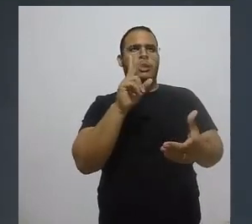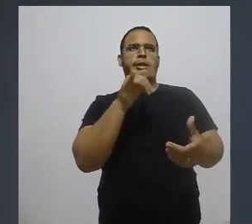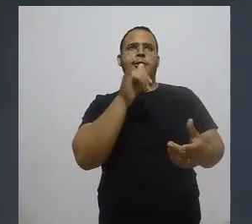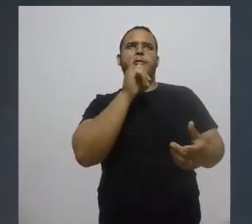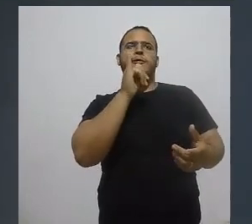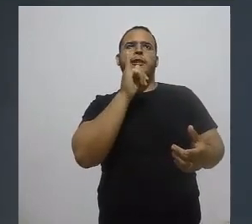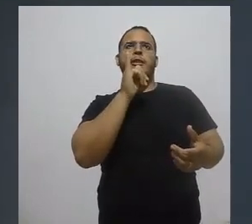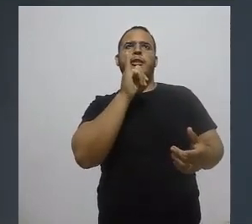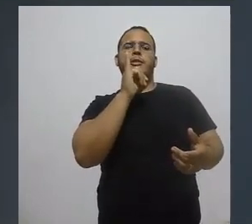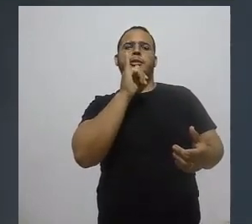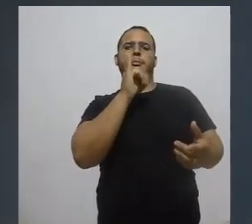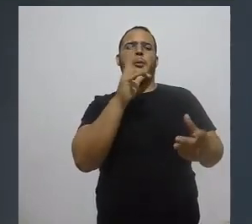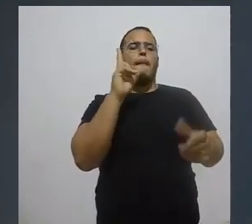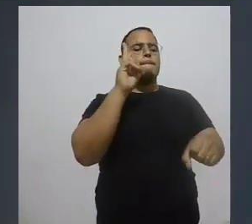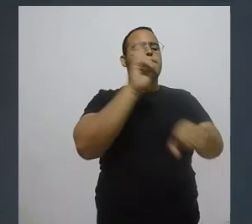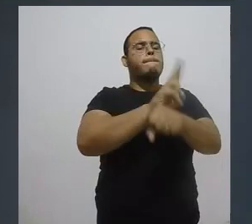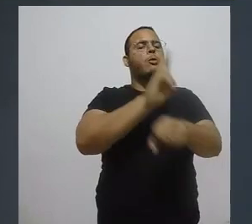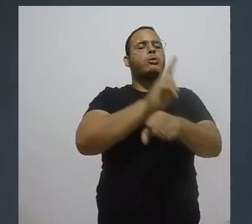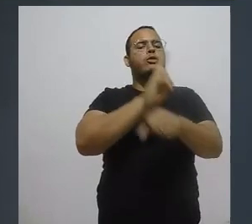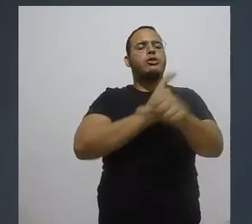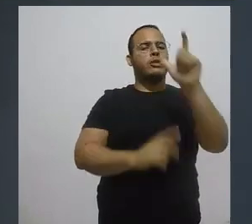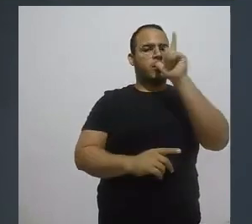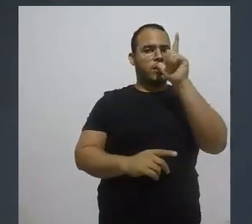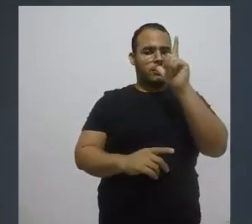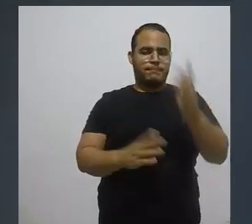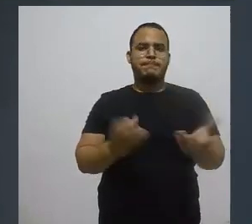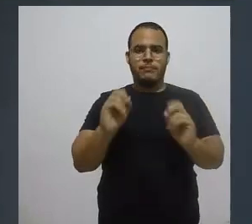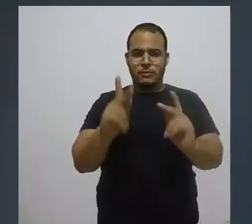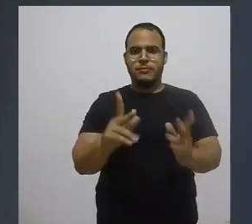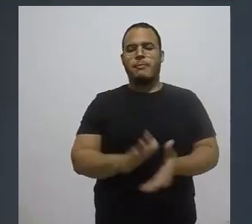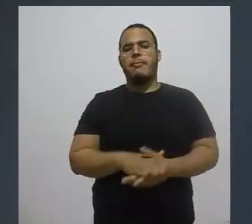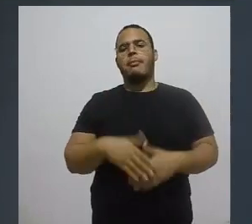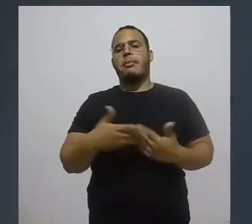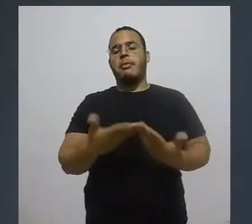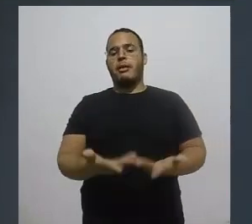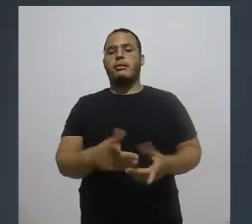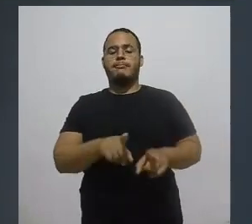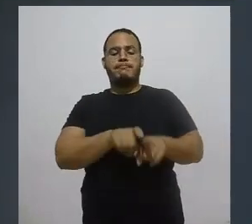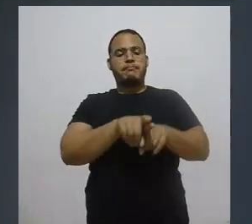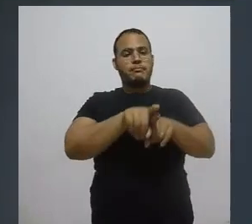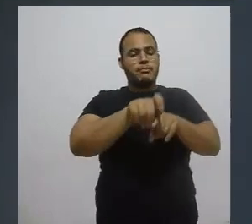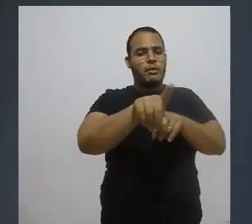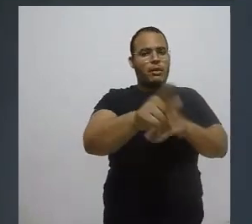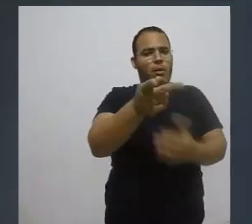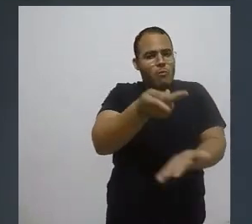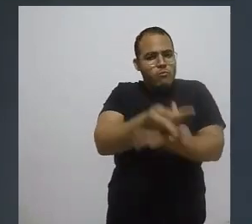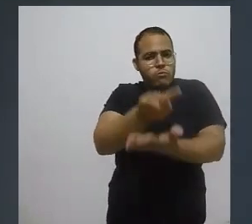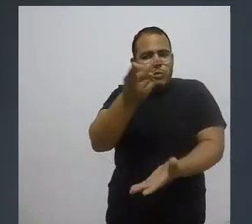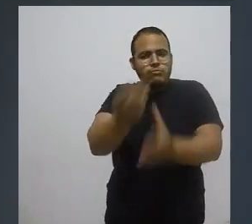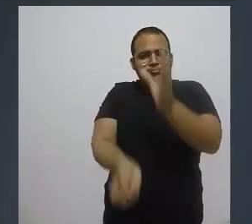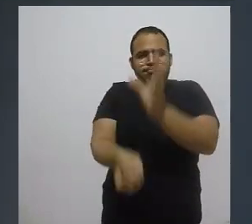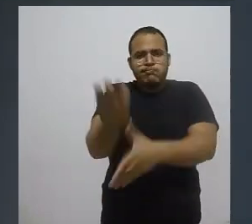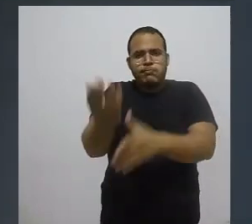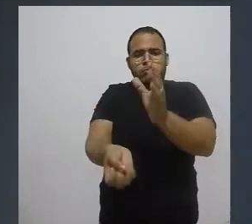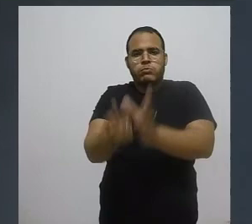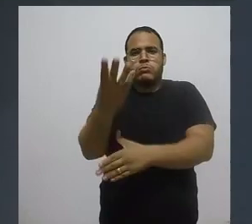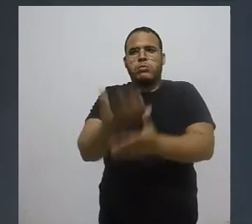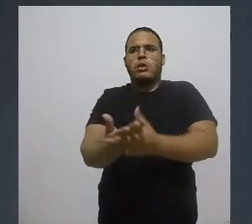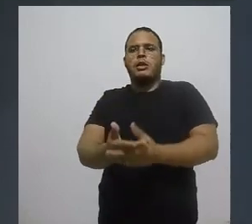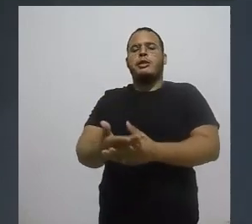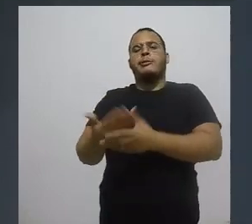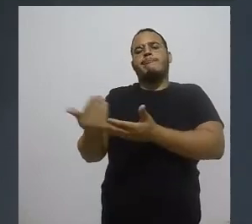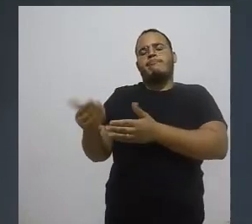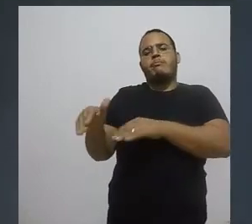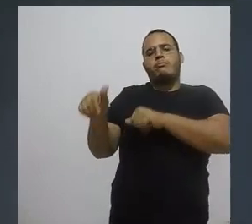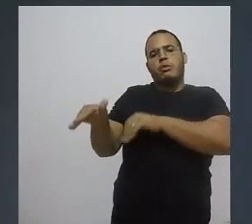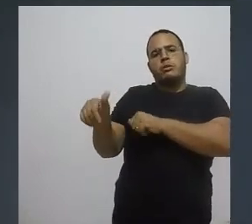vai ver basicamente como acontece aí a produção desse espermatozoide. Os espermatozoides eles começam a ser produzidos na puberdade, certo?